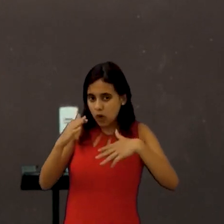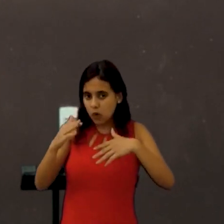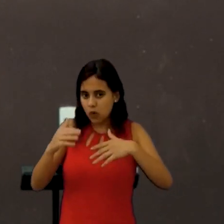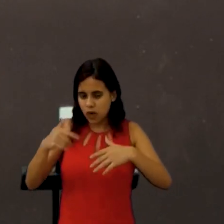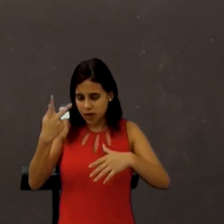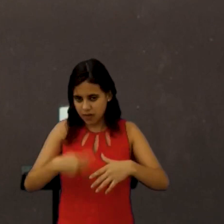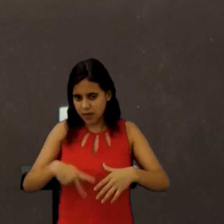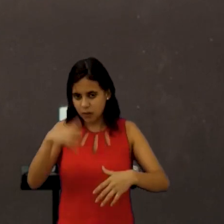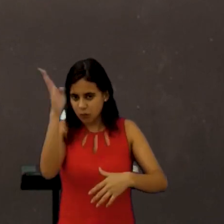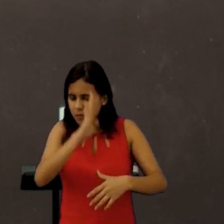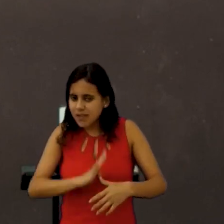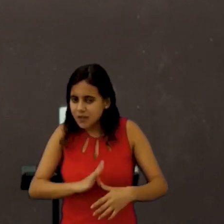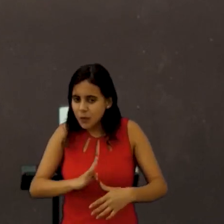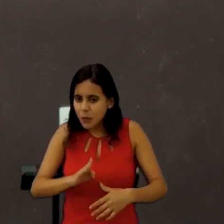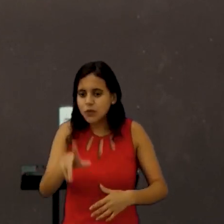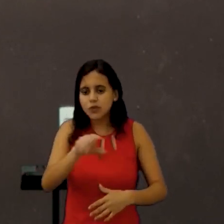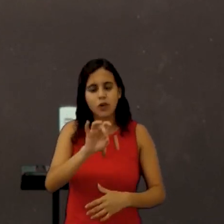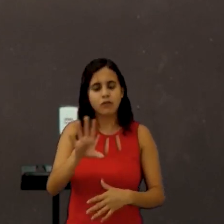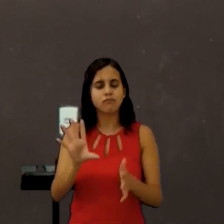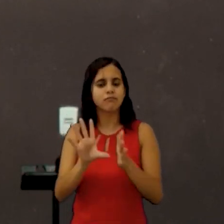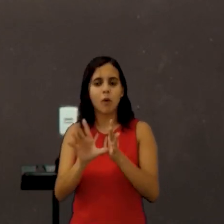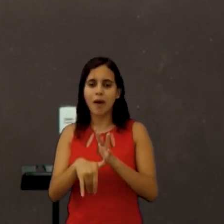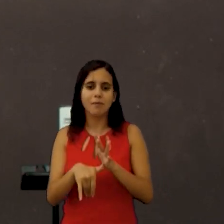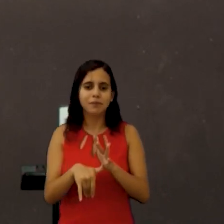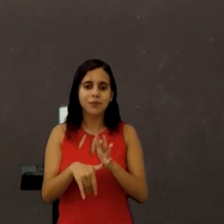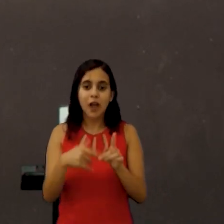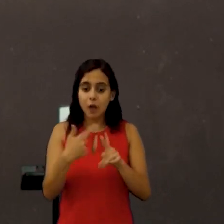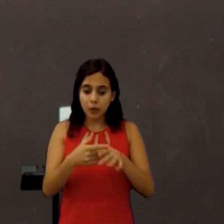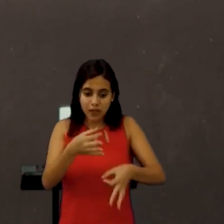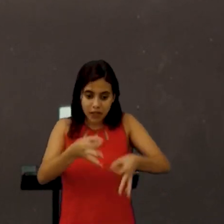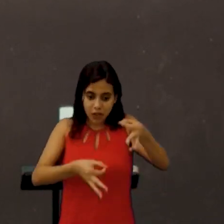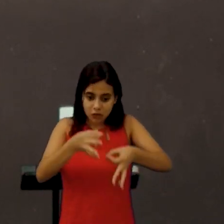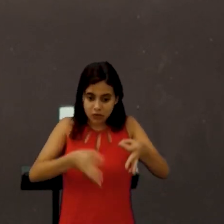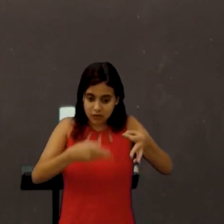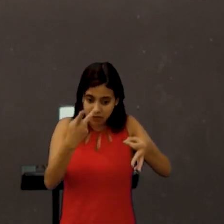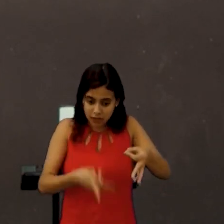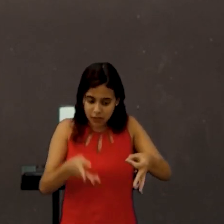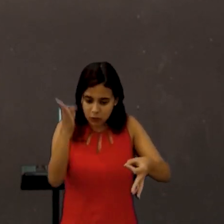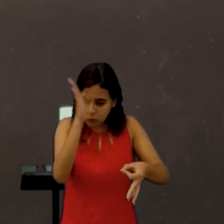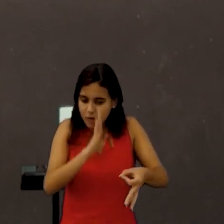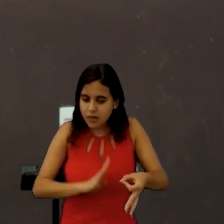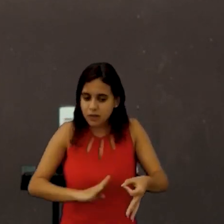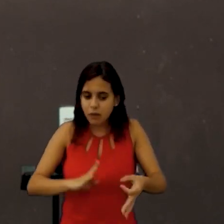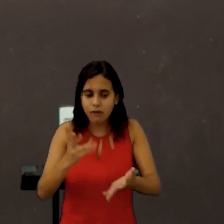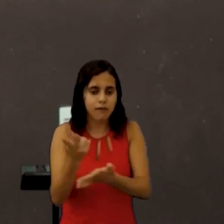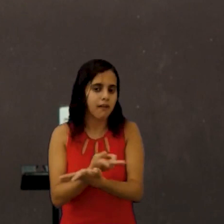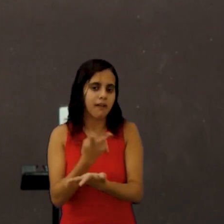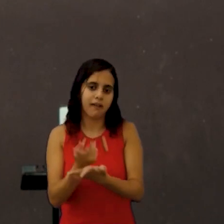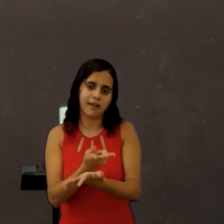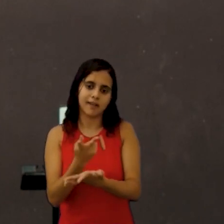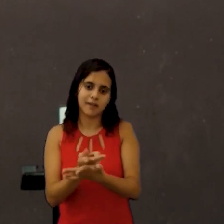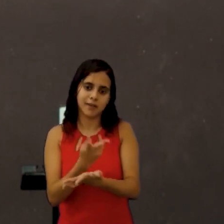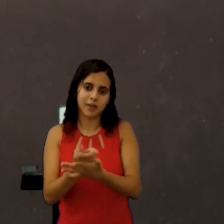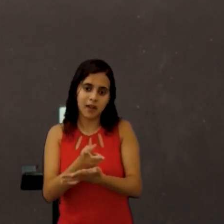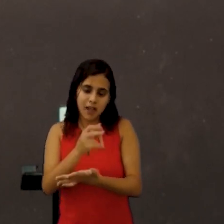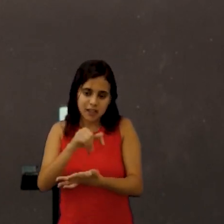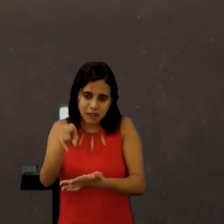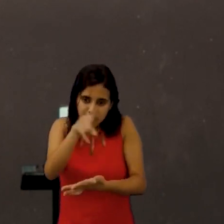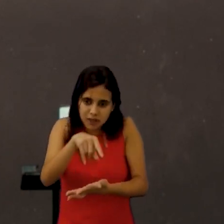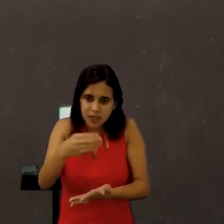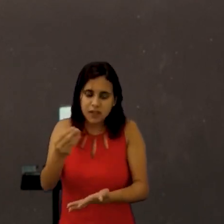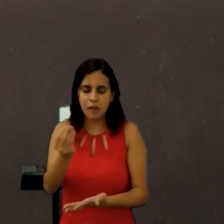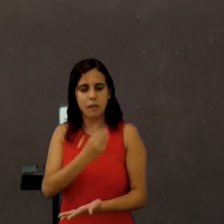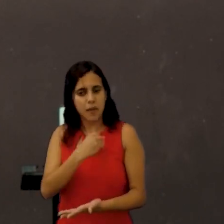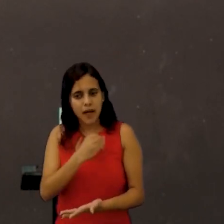muito. Porque segundo a justiça que tem sido evidenciada, quanto mais perversidade e mal